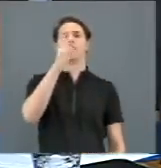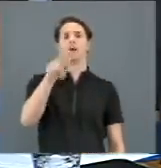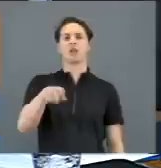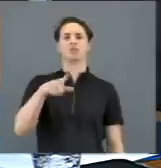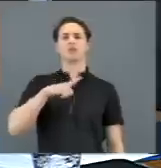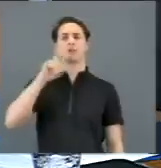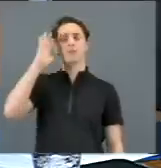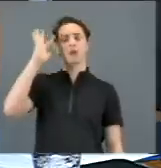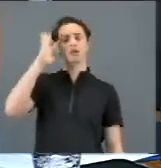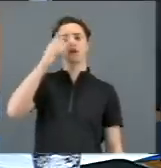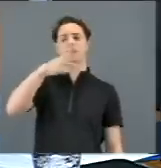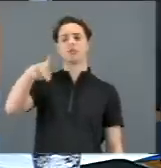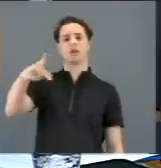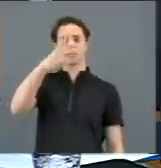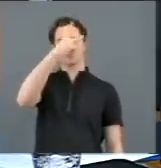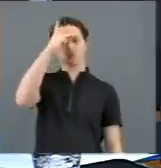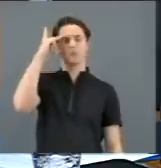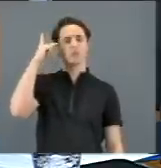das pessoas?